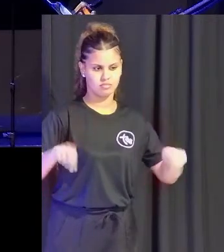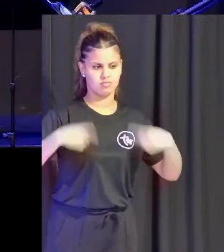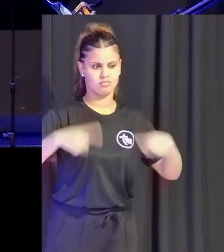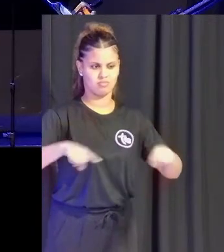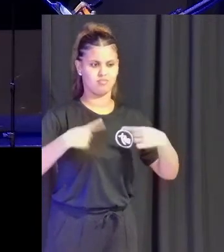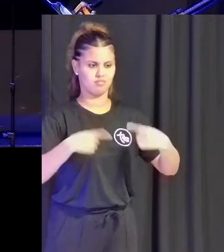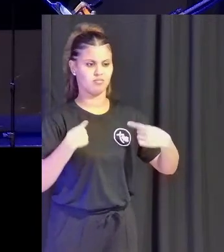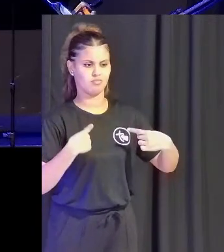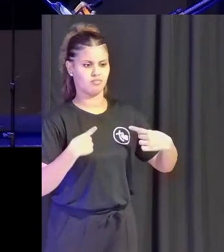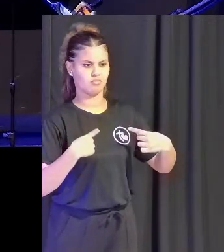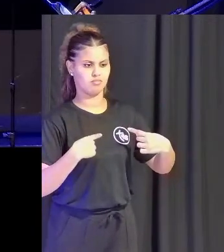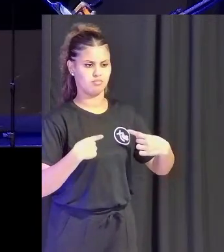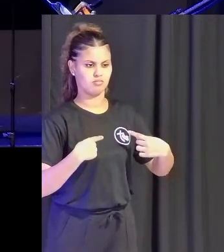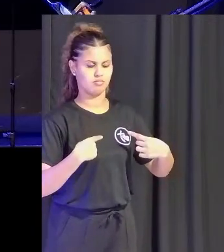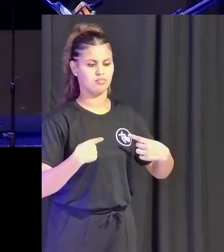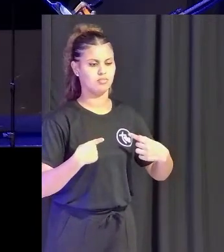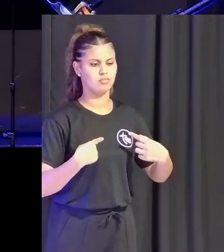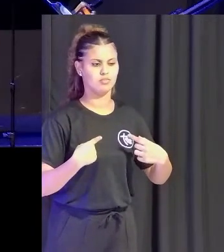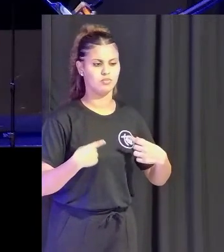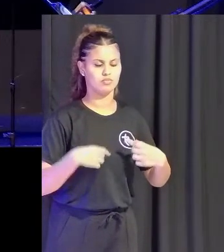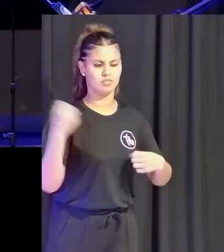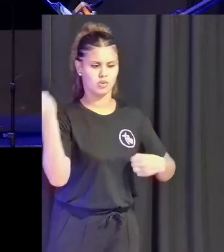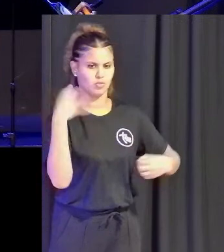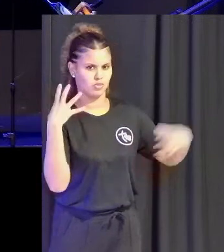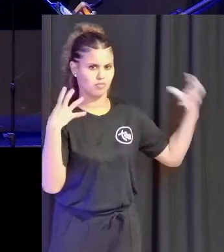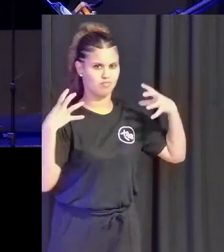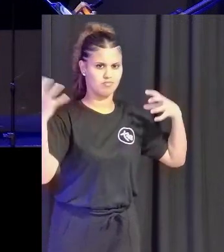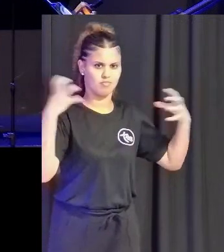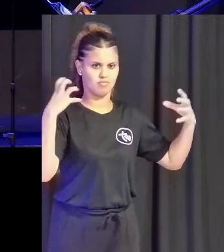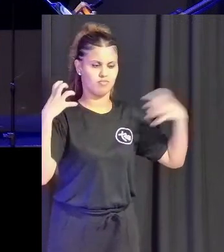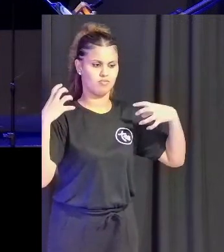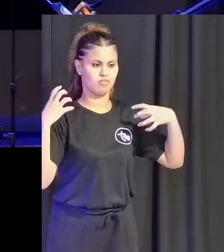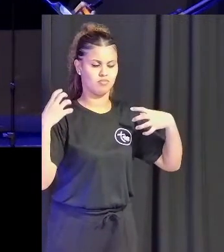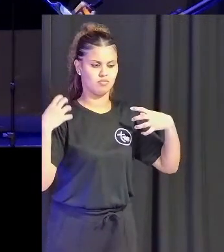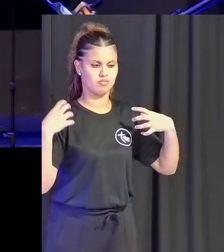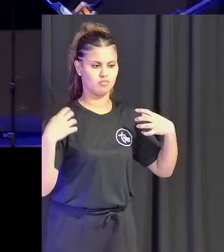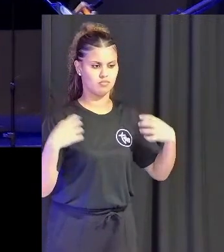12, aí ele vai falar que as tentações, eles vão vir.